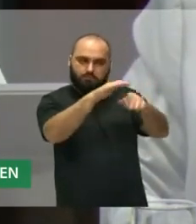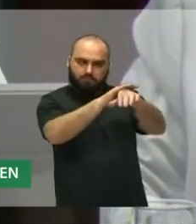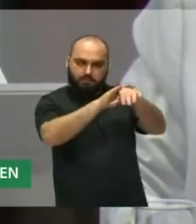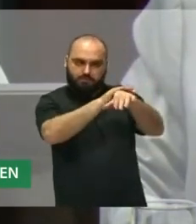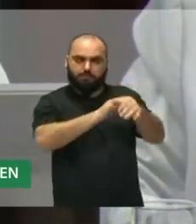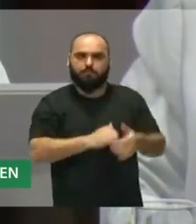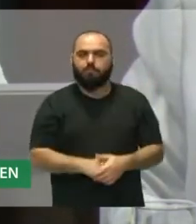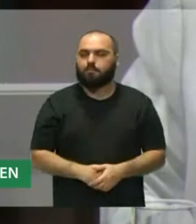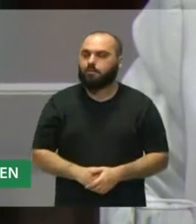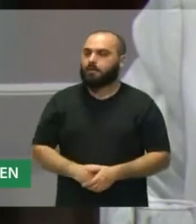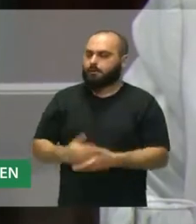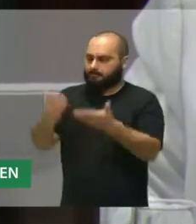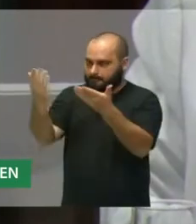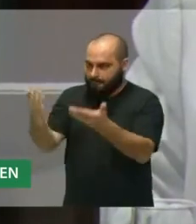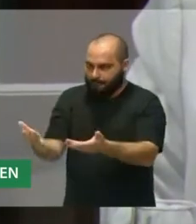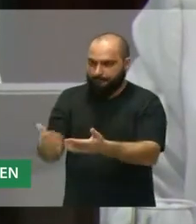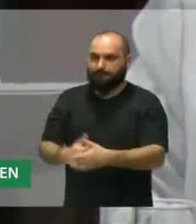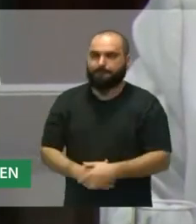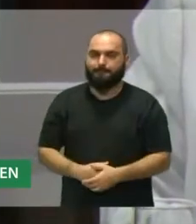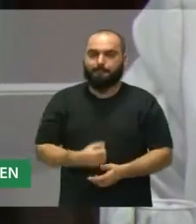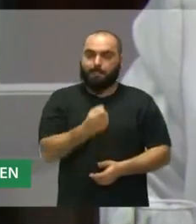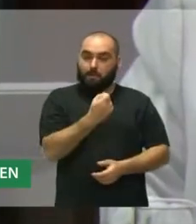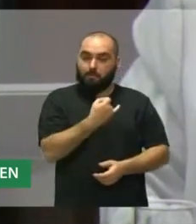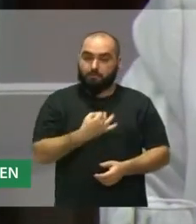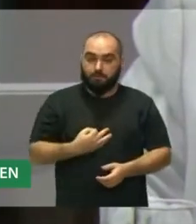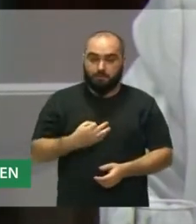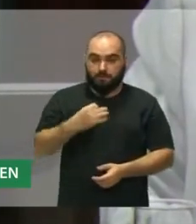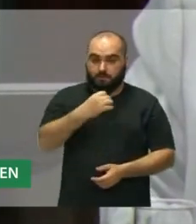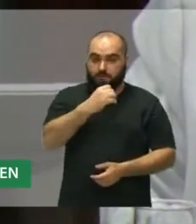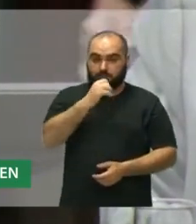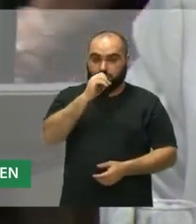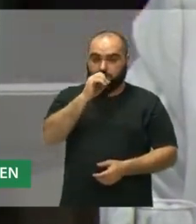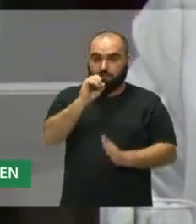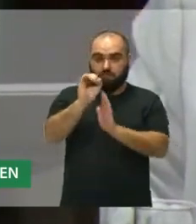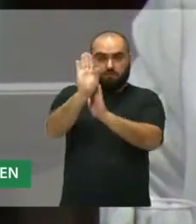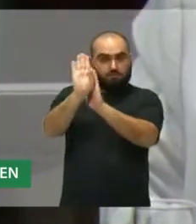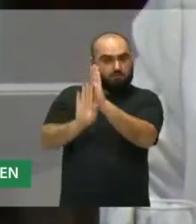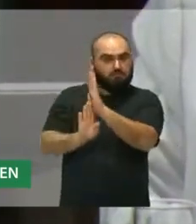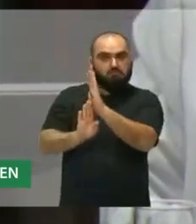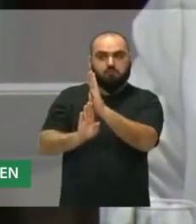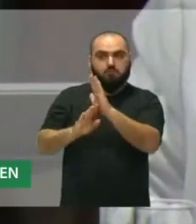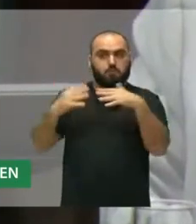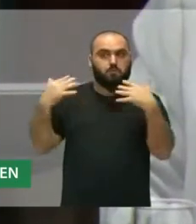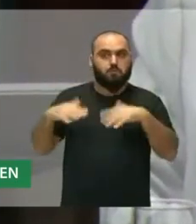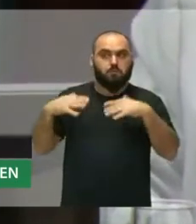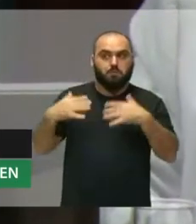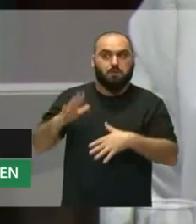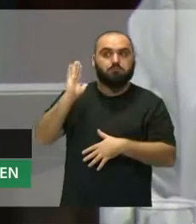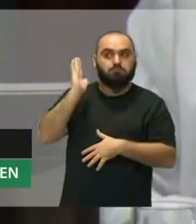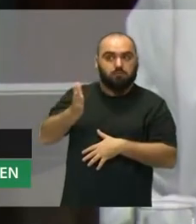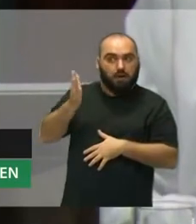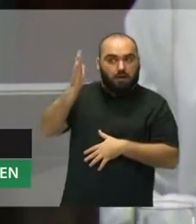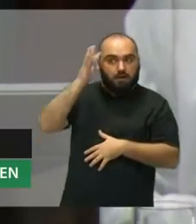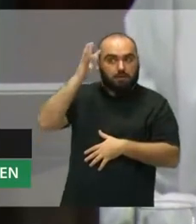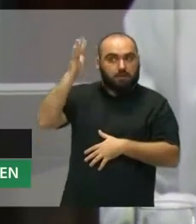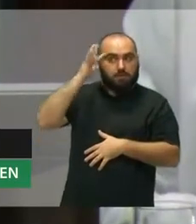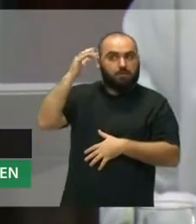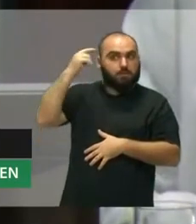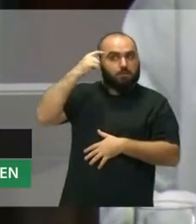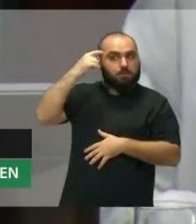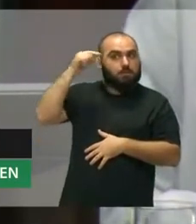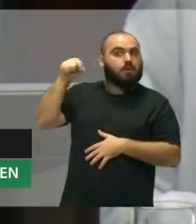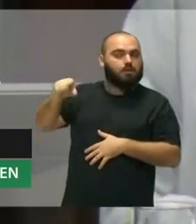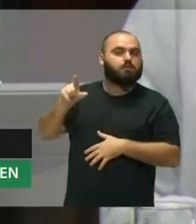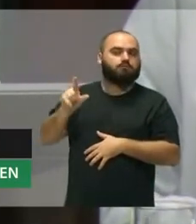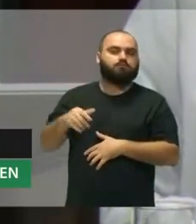Irmã Simone, os números do hospital são números impressionantes, a gente já imaginava que viria isso, né? Há